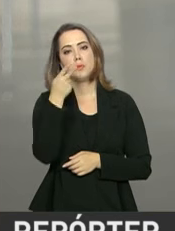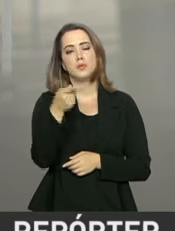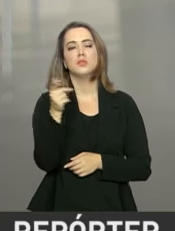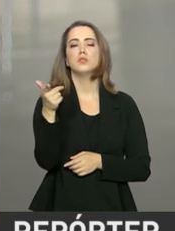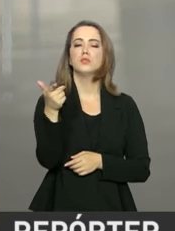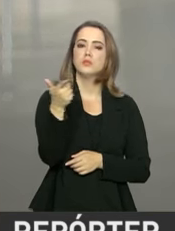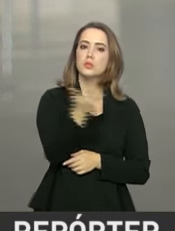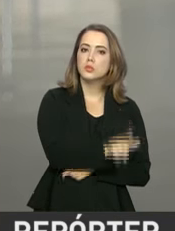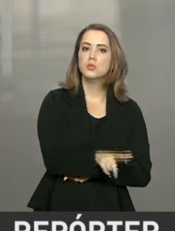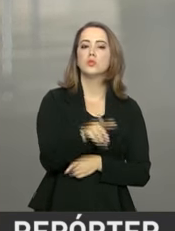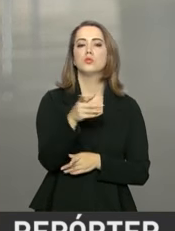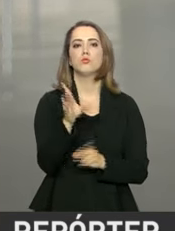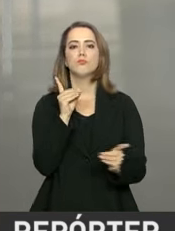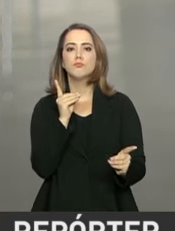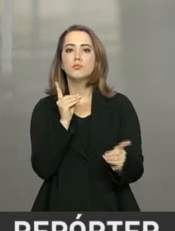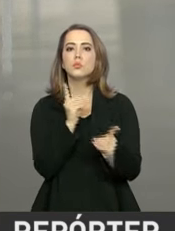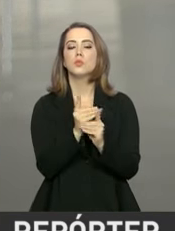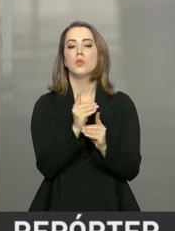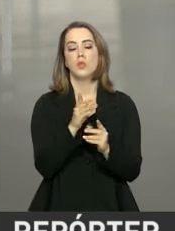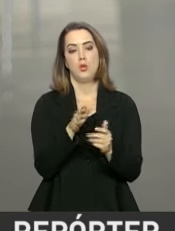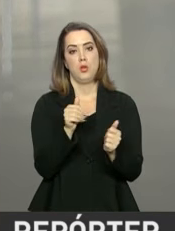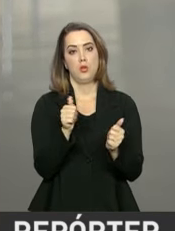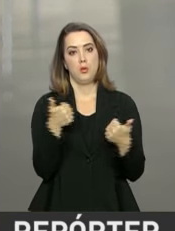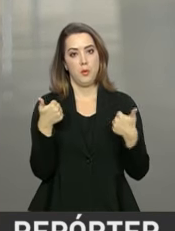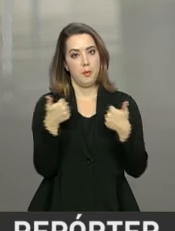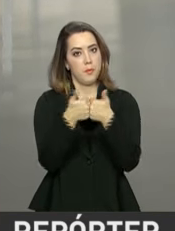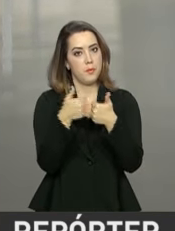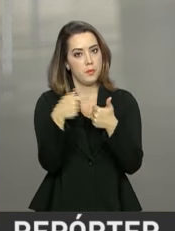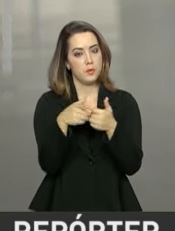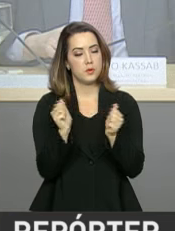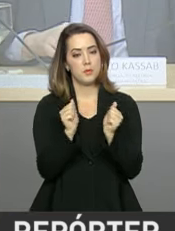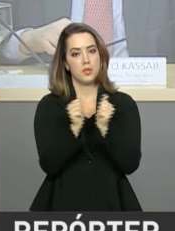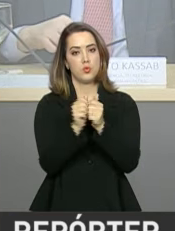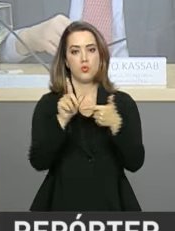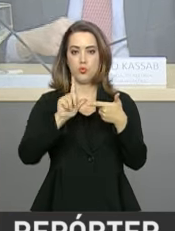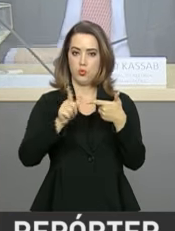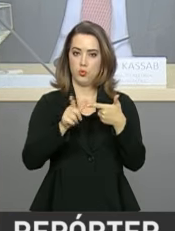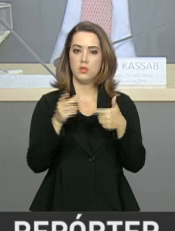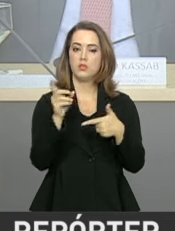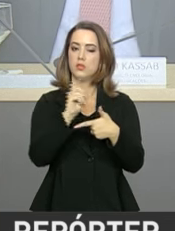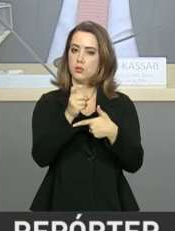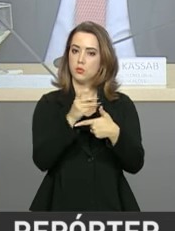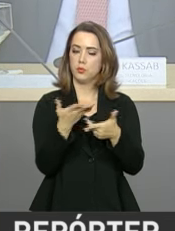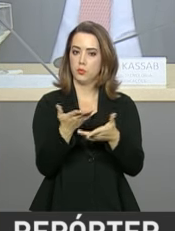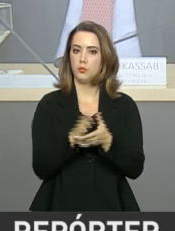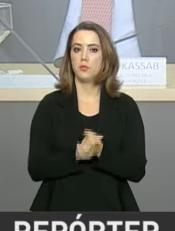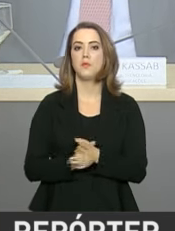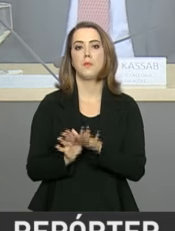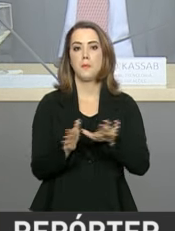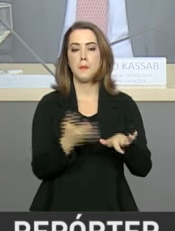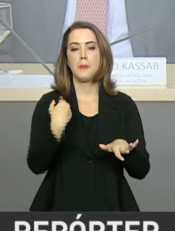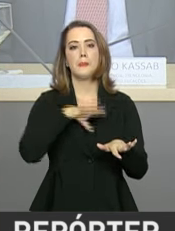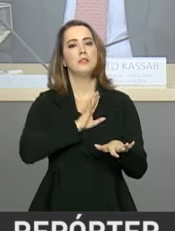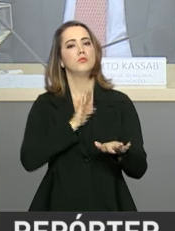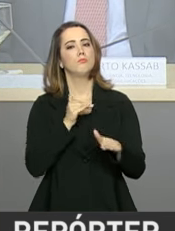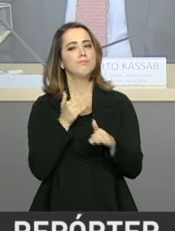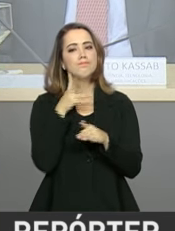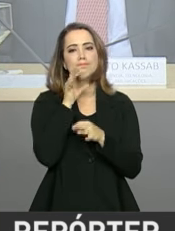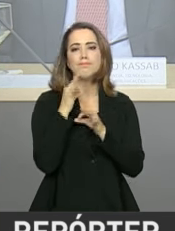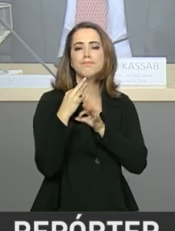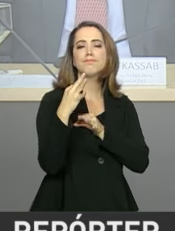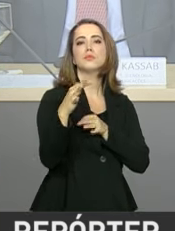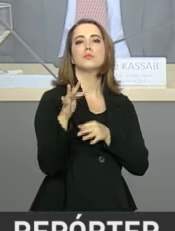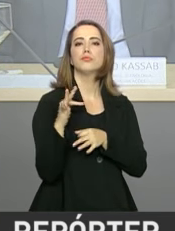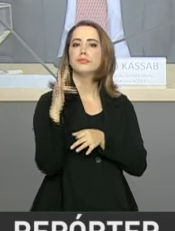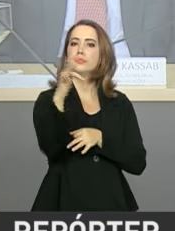a proximidade do seu governo com o legislativo nós temos muita coisa pela frente nós nós temos essas